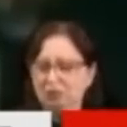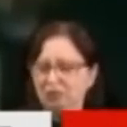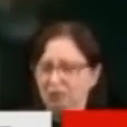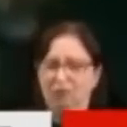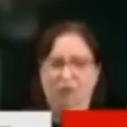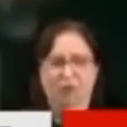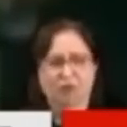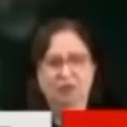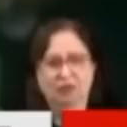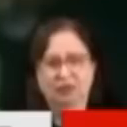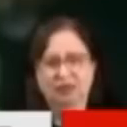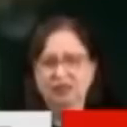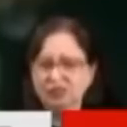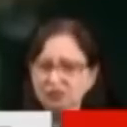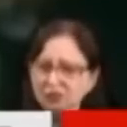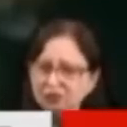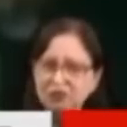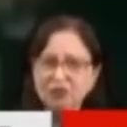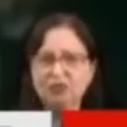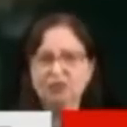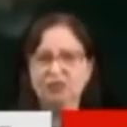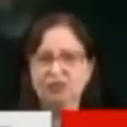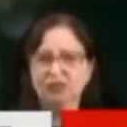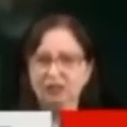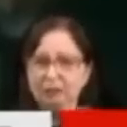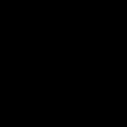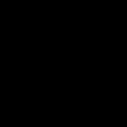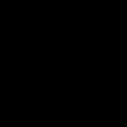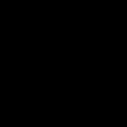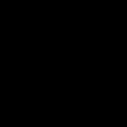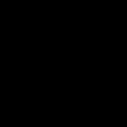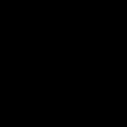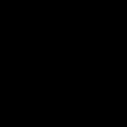claramente se tratava de prática de tortura